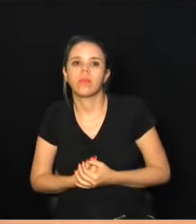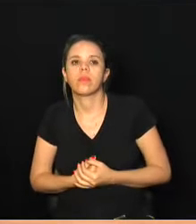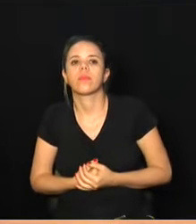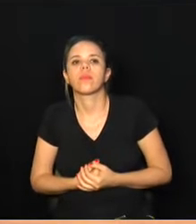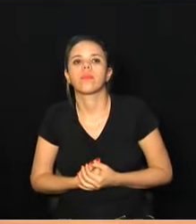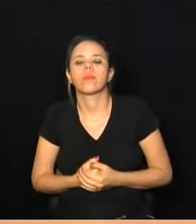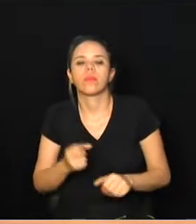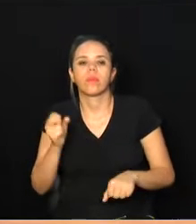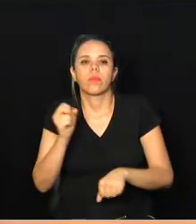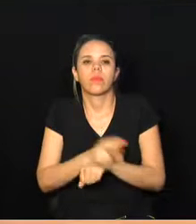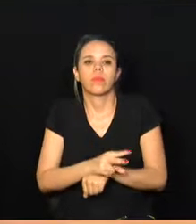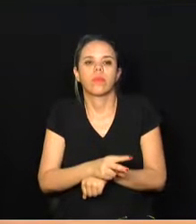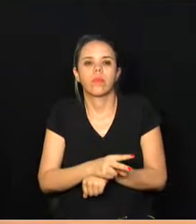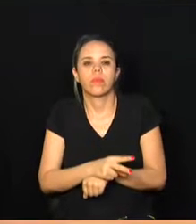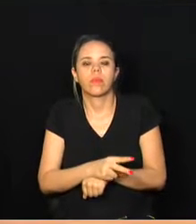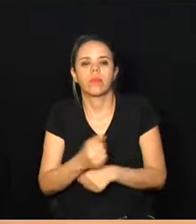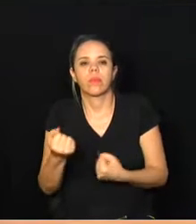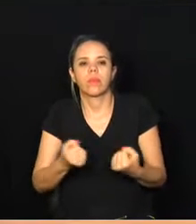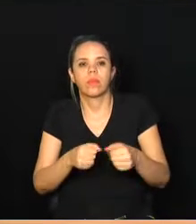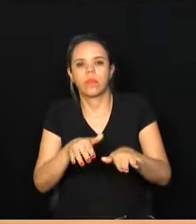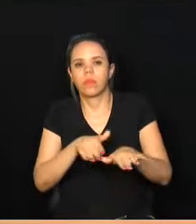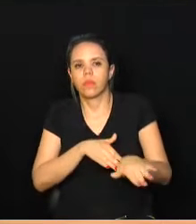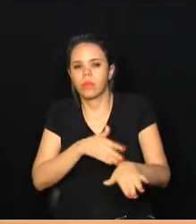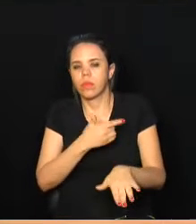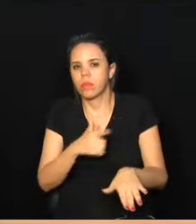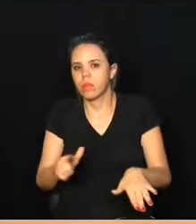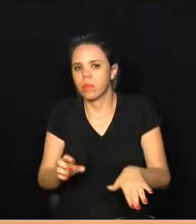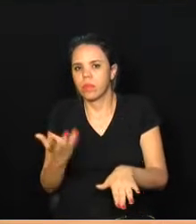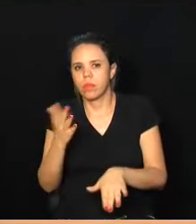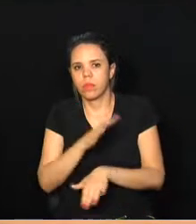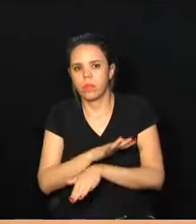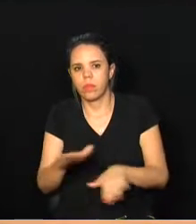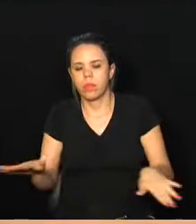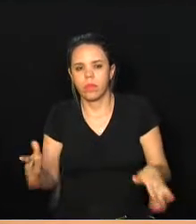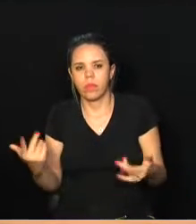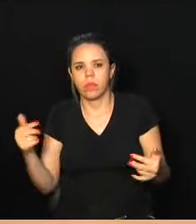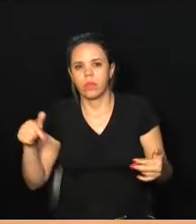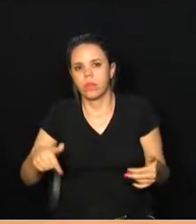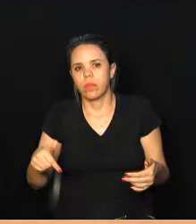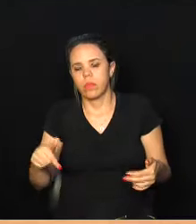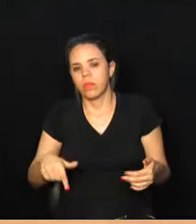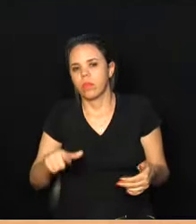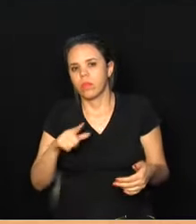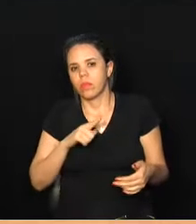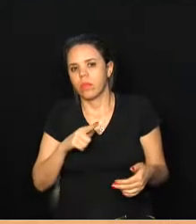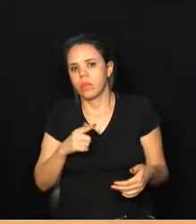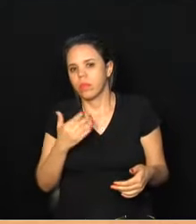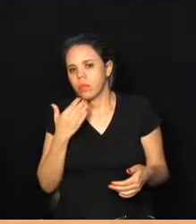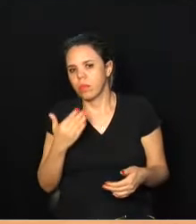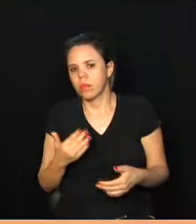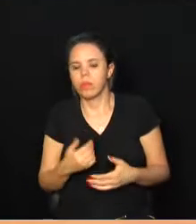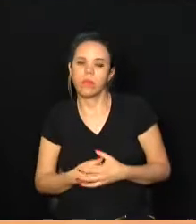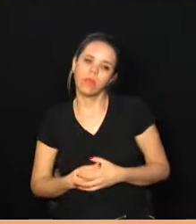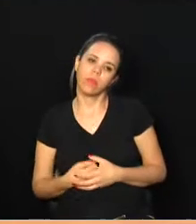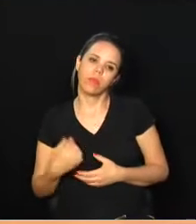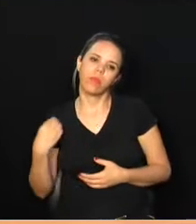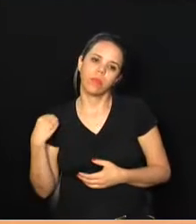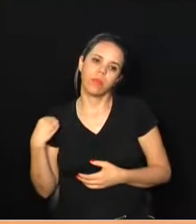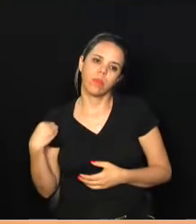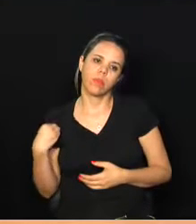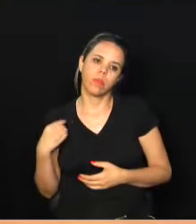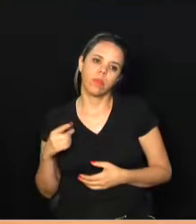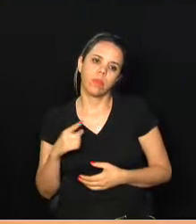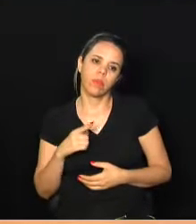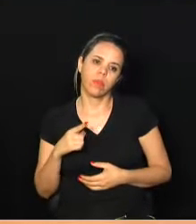de vagas, de carro, que já não é mais assim que acontece, como aqui ainda se pede. Então, a gente está